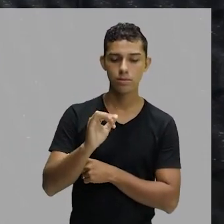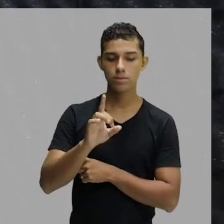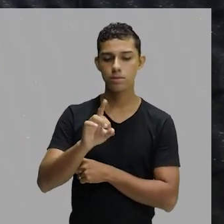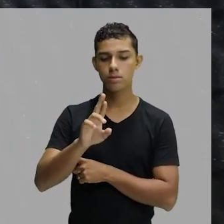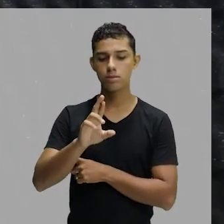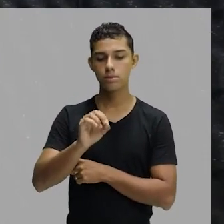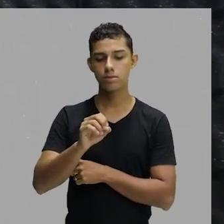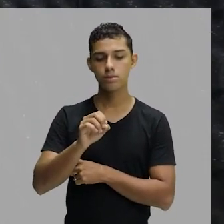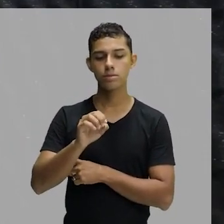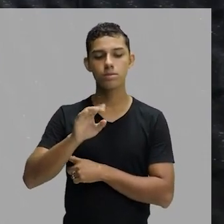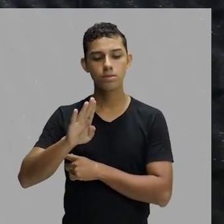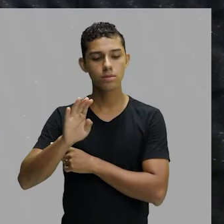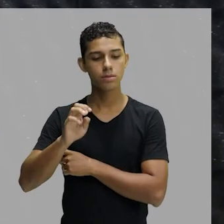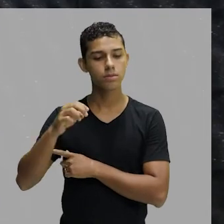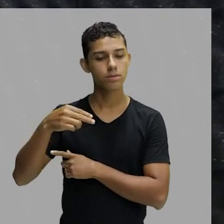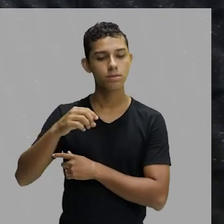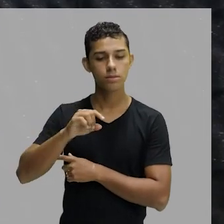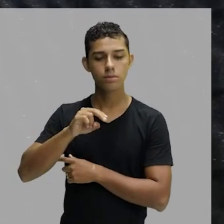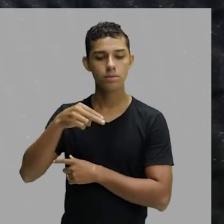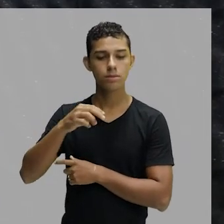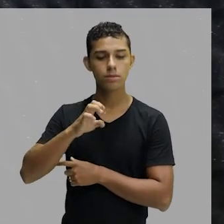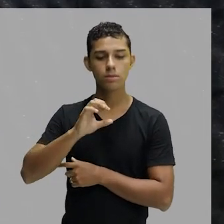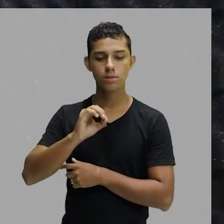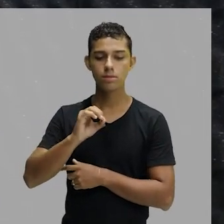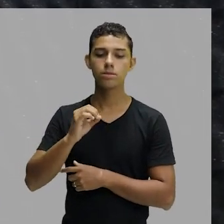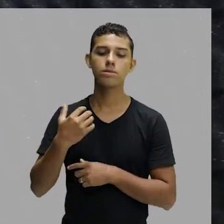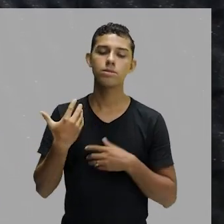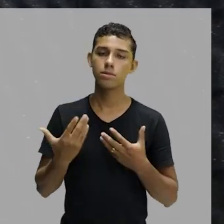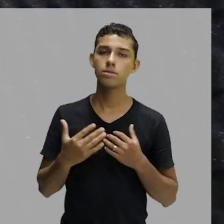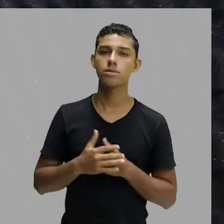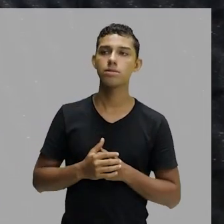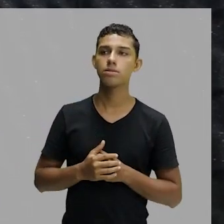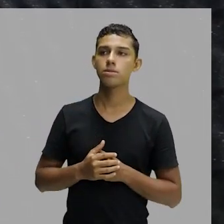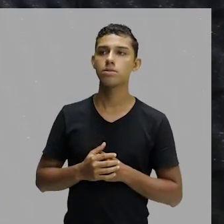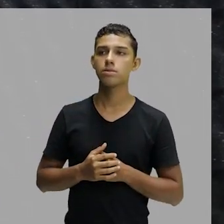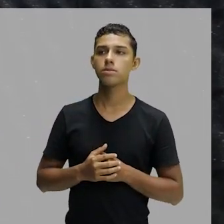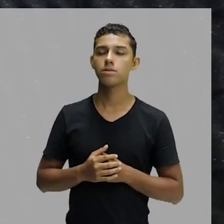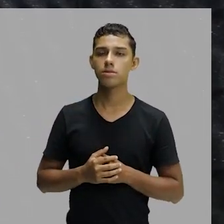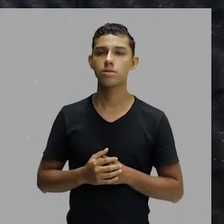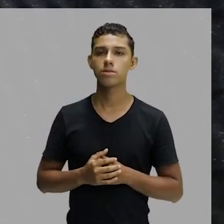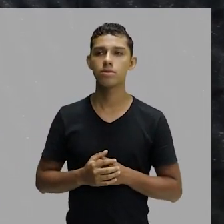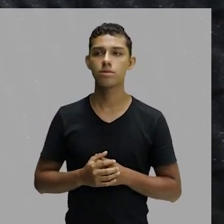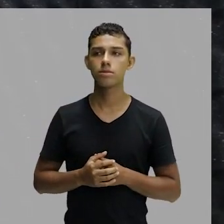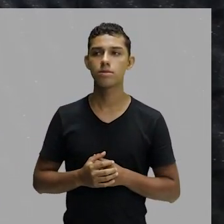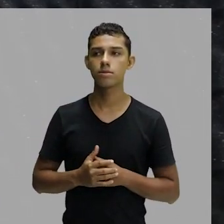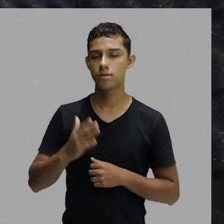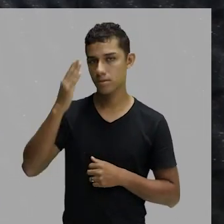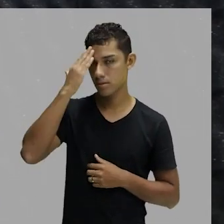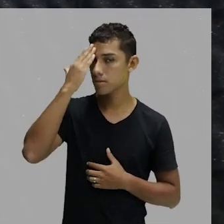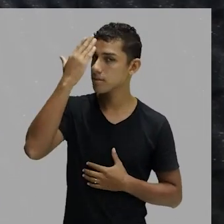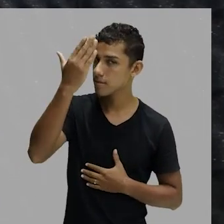Mais de um grupo OH de hidroxi. Tudo bem, turma?